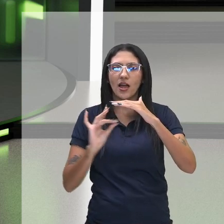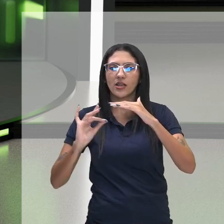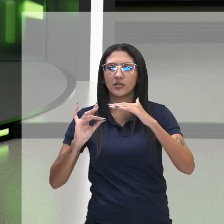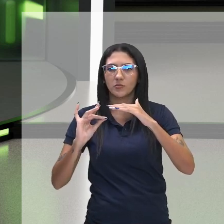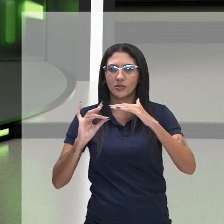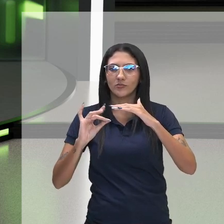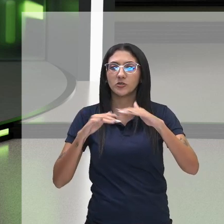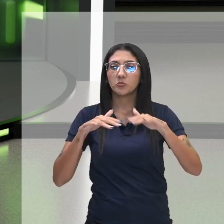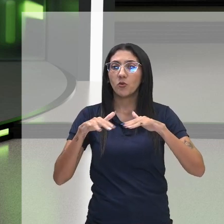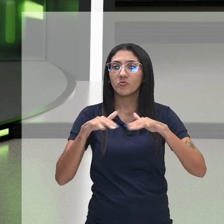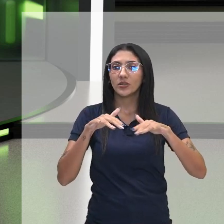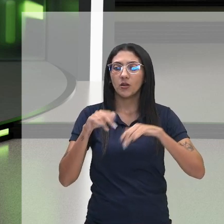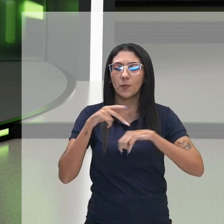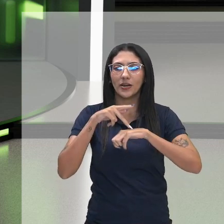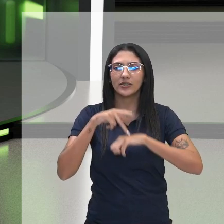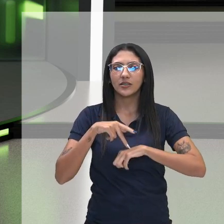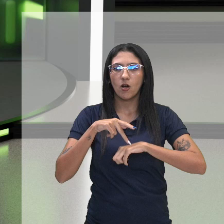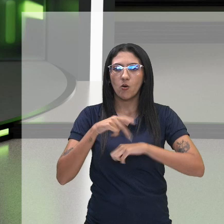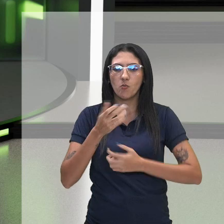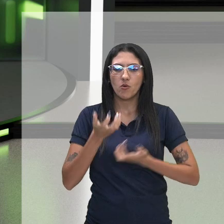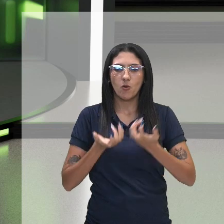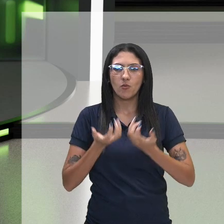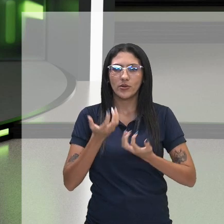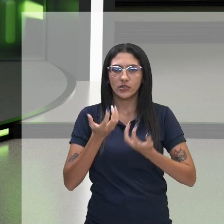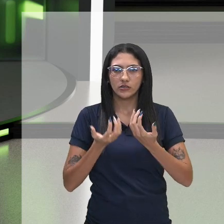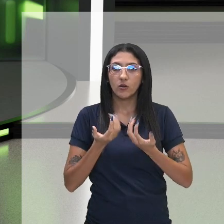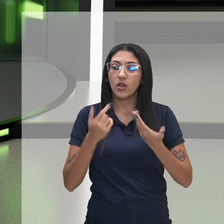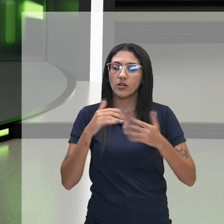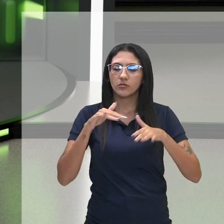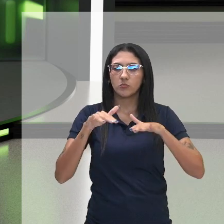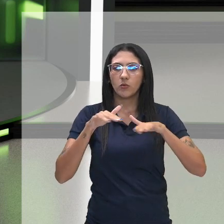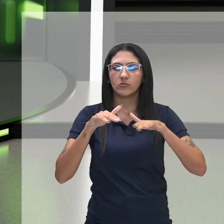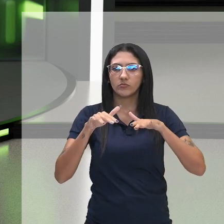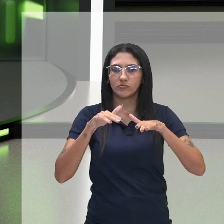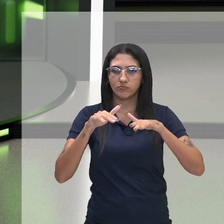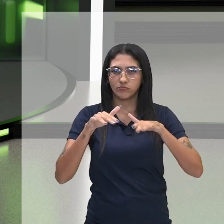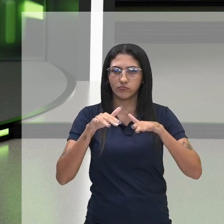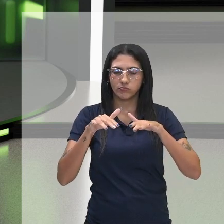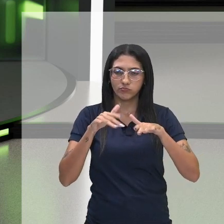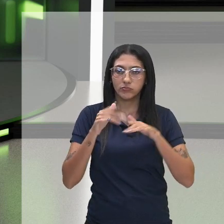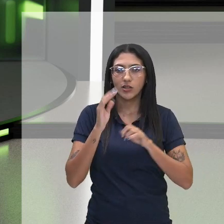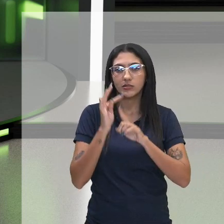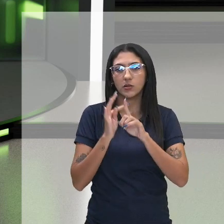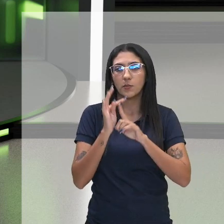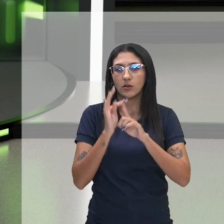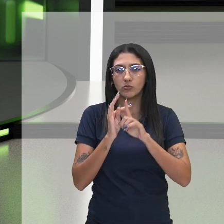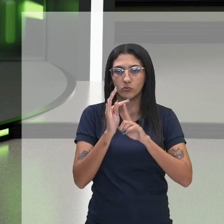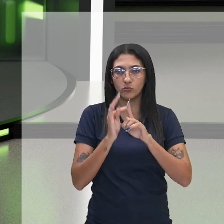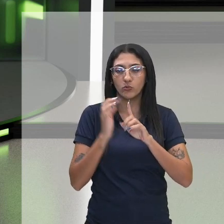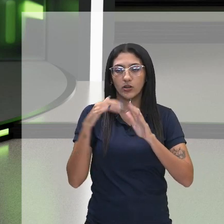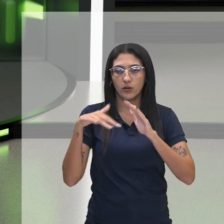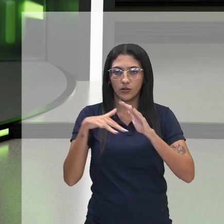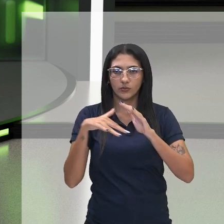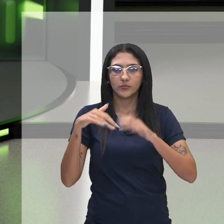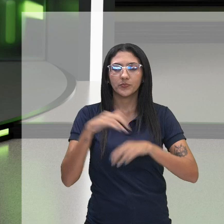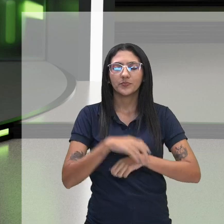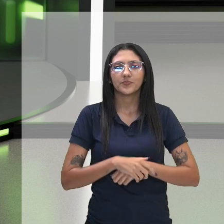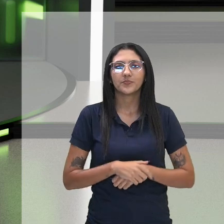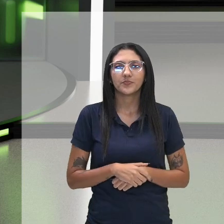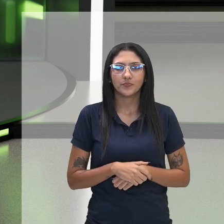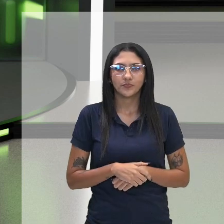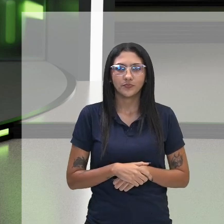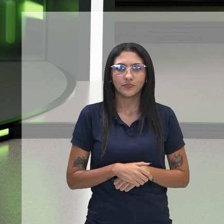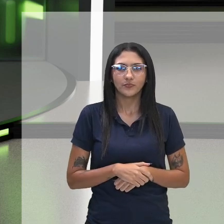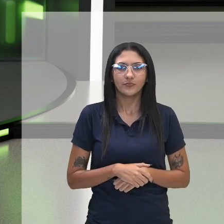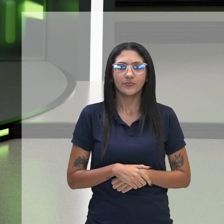convecção, né? Ele está se movimentando, movimentos circulares devido a diferentes temperaturas nessa região do planeta. Tá?